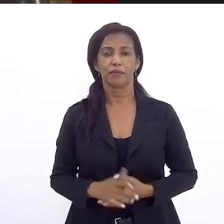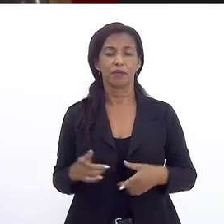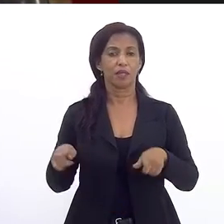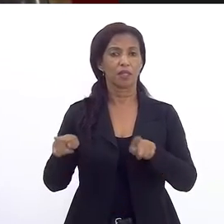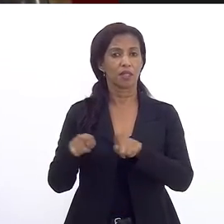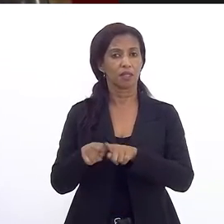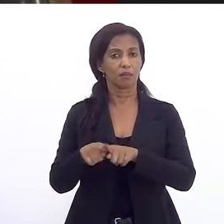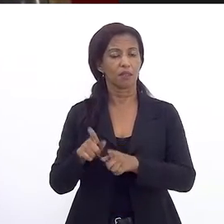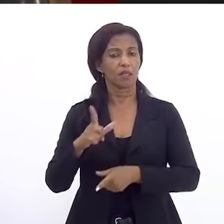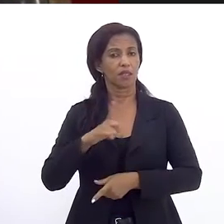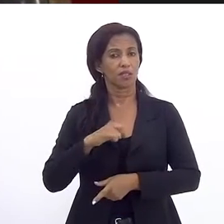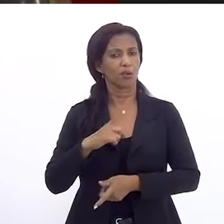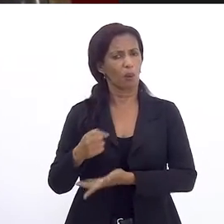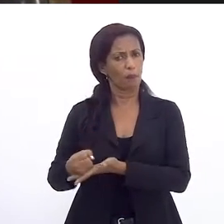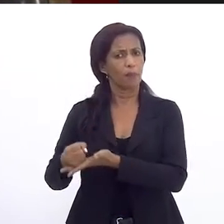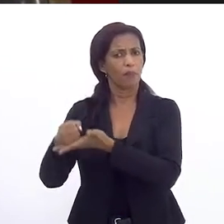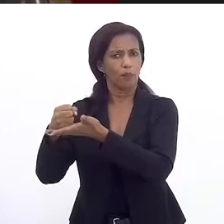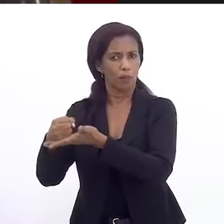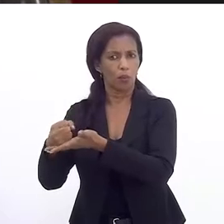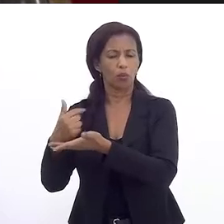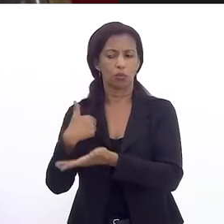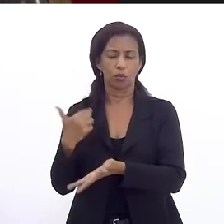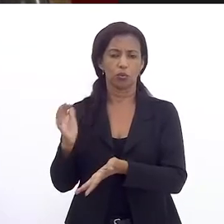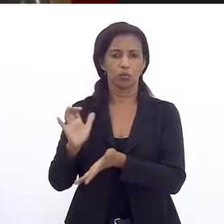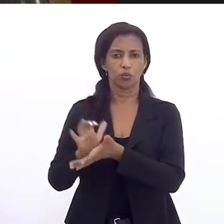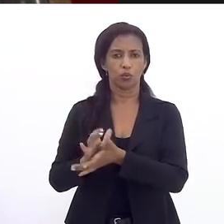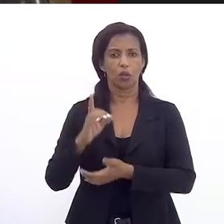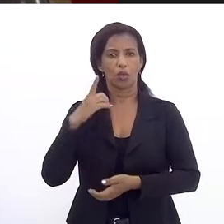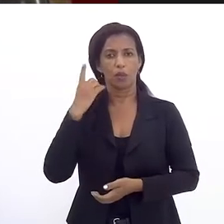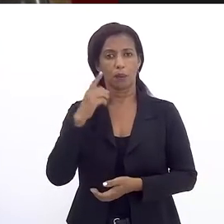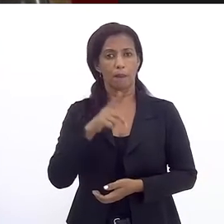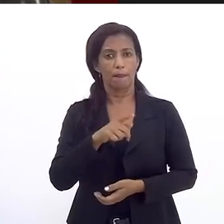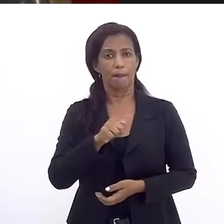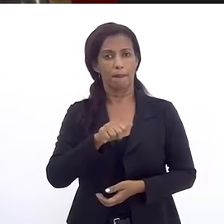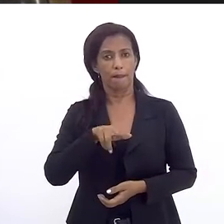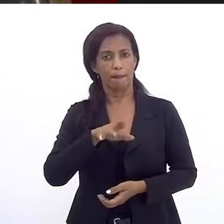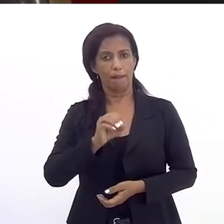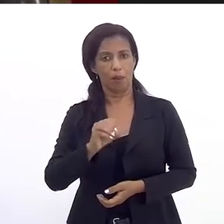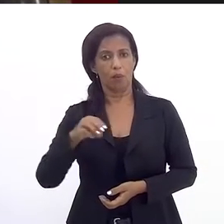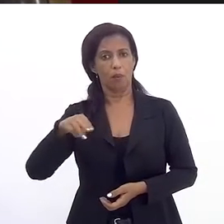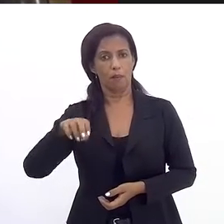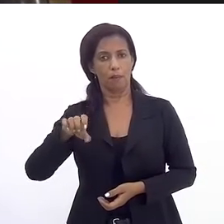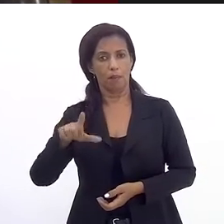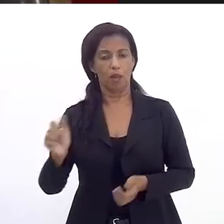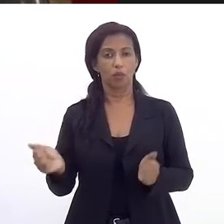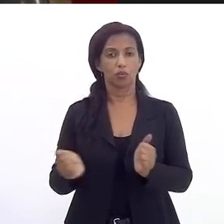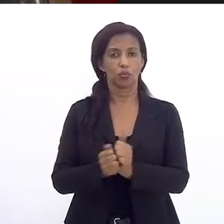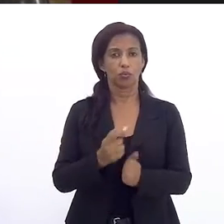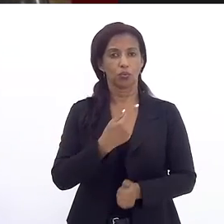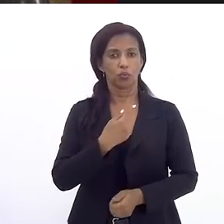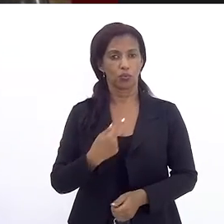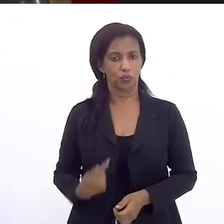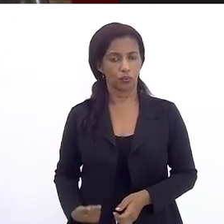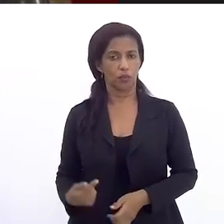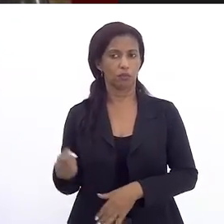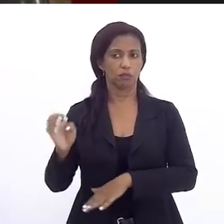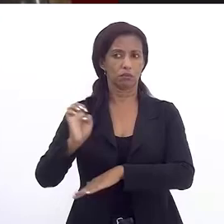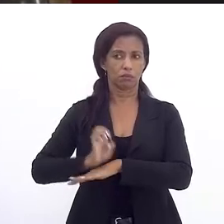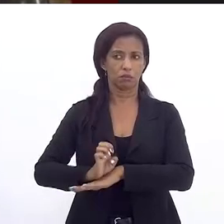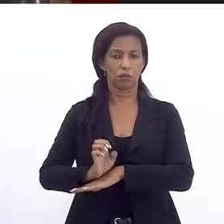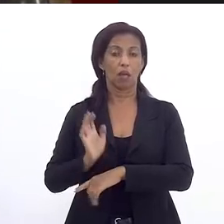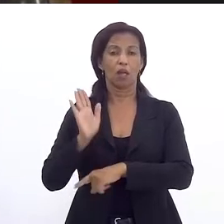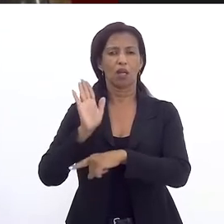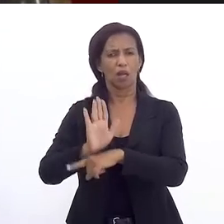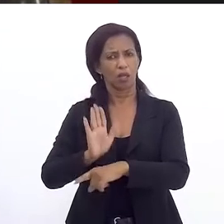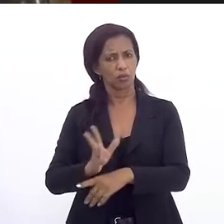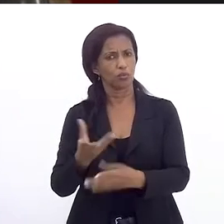super certo. E também tive muito apoio do meu marido, o deputado Paulo Melo, que